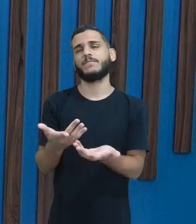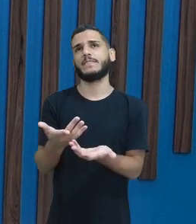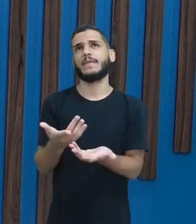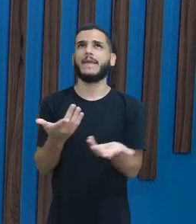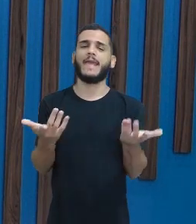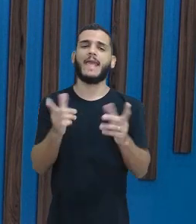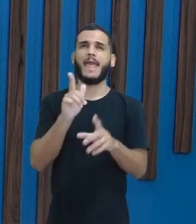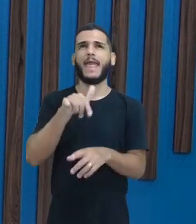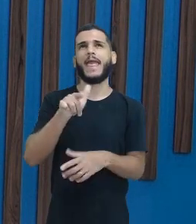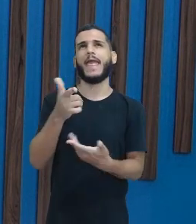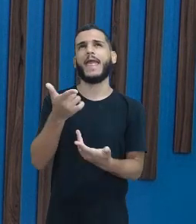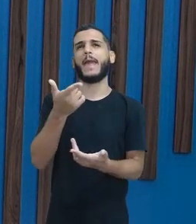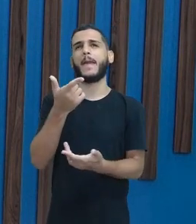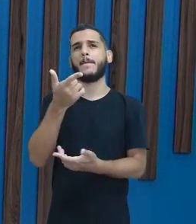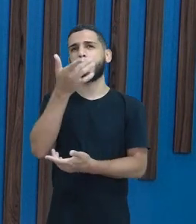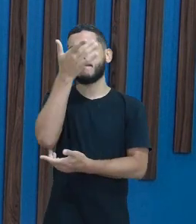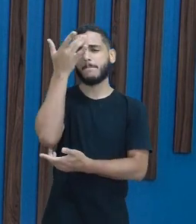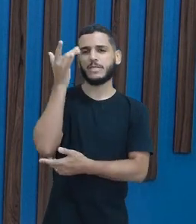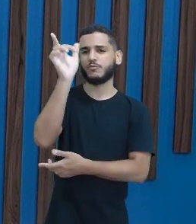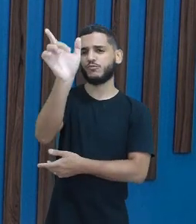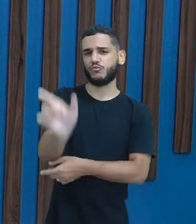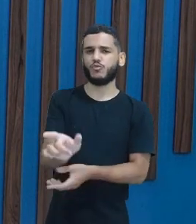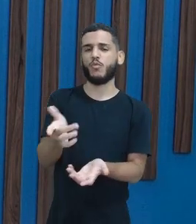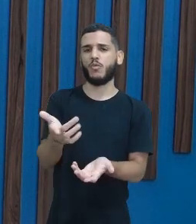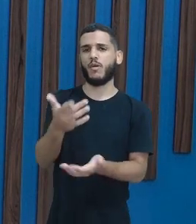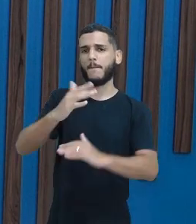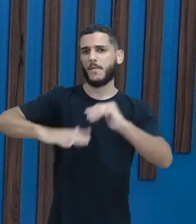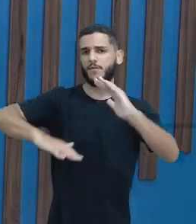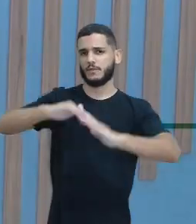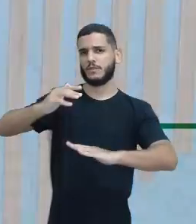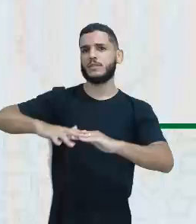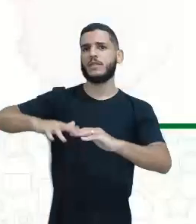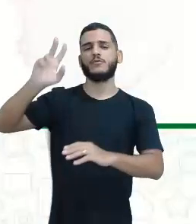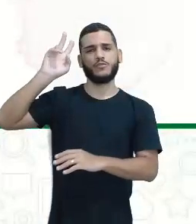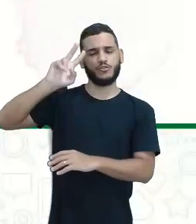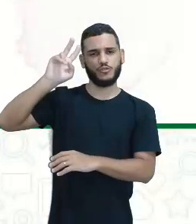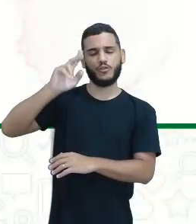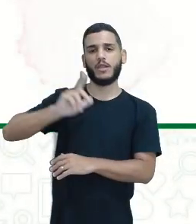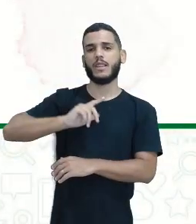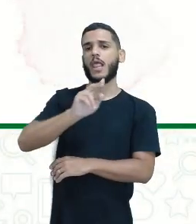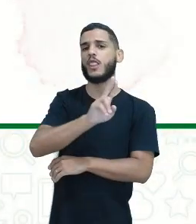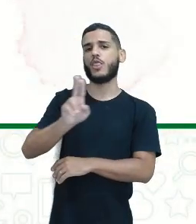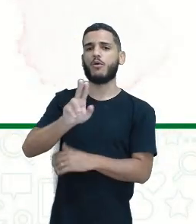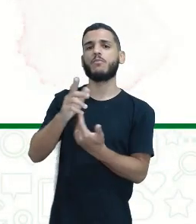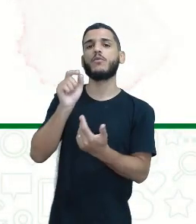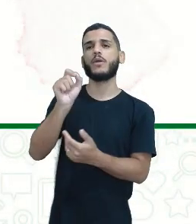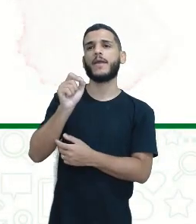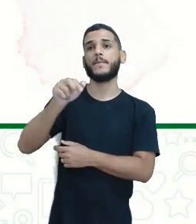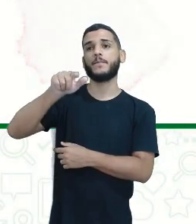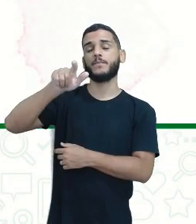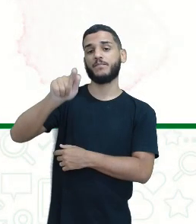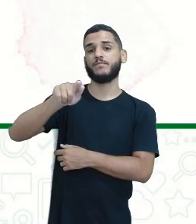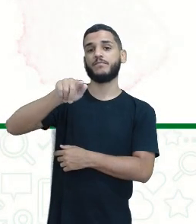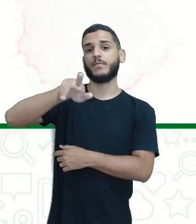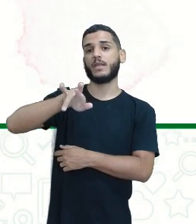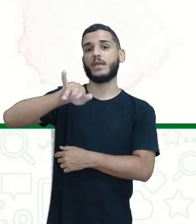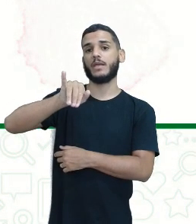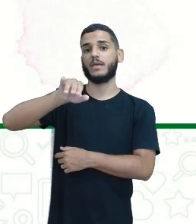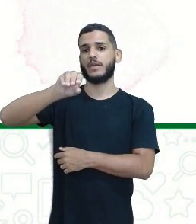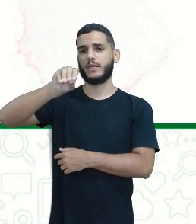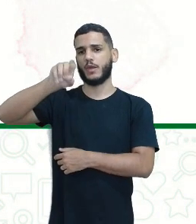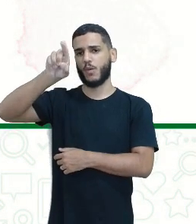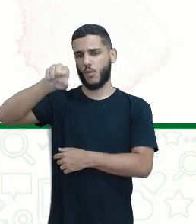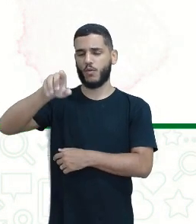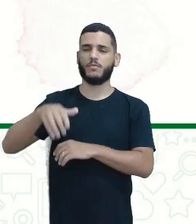pessoa, um contador de história, ganha o nome de griot, é chamado de